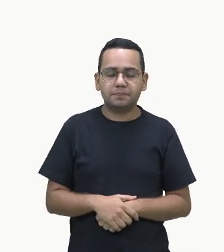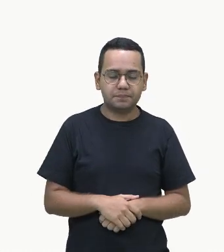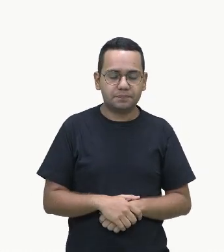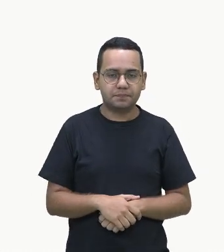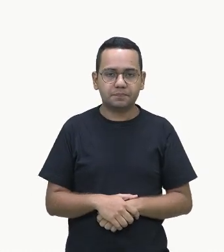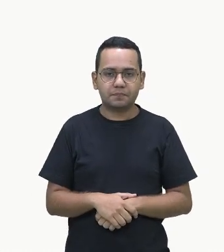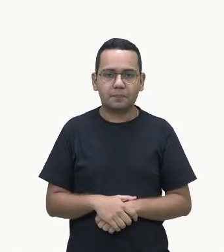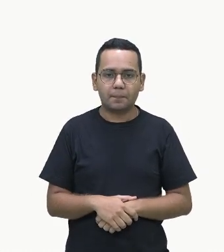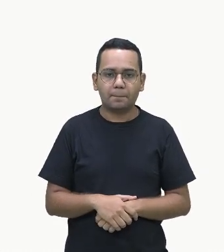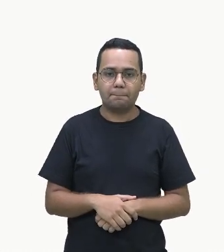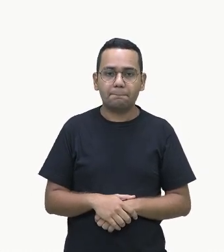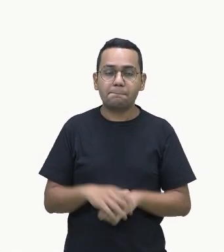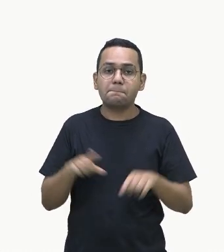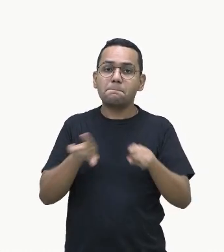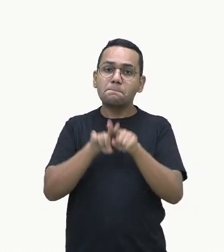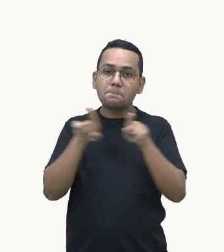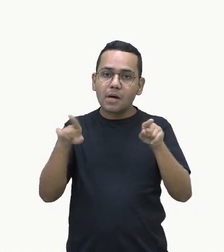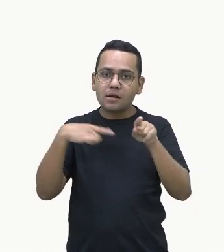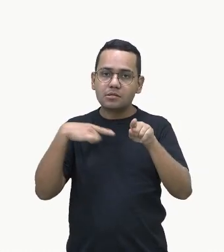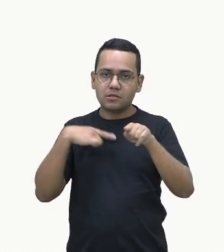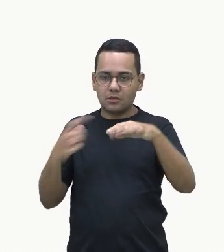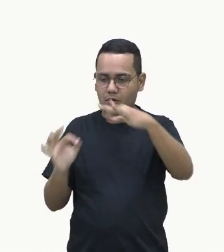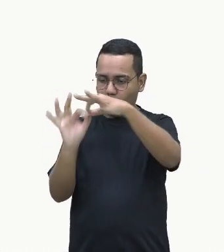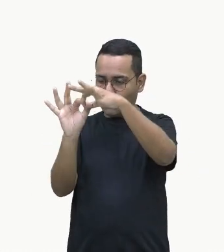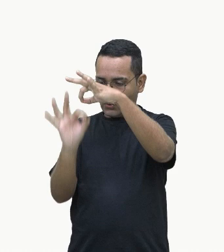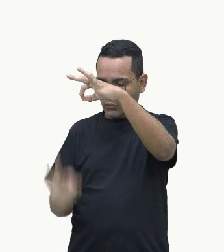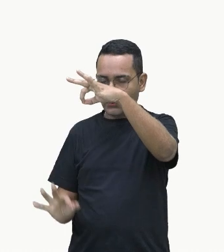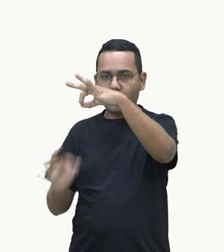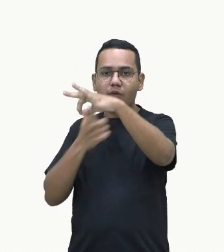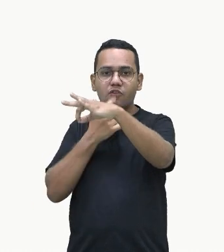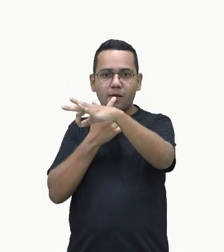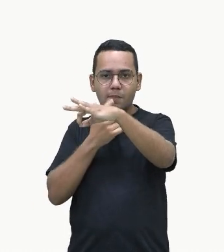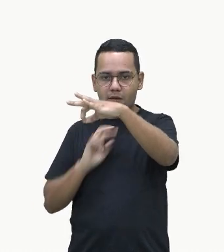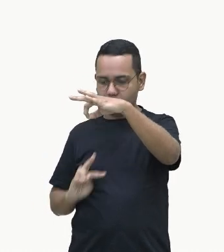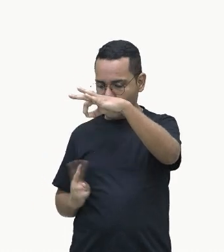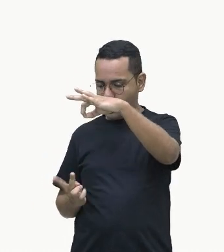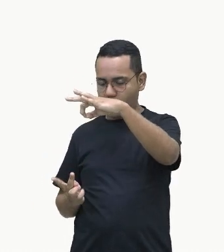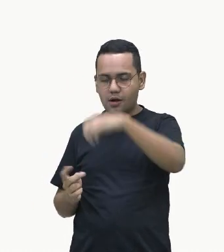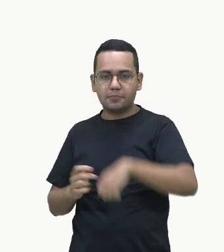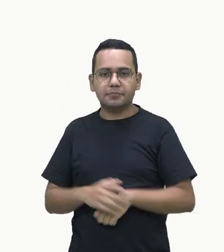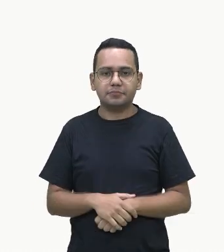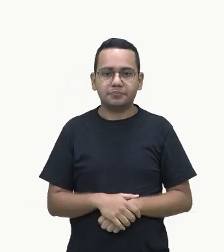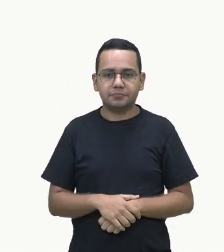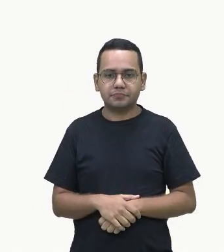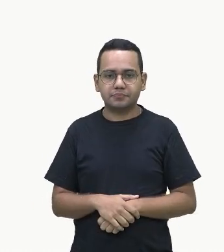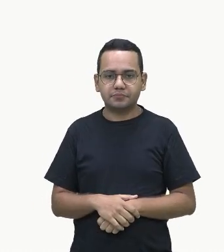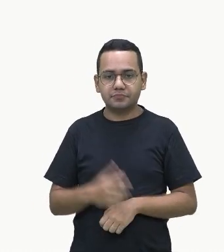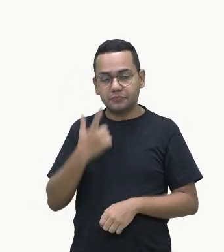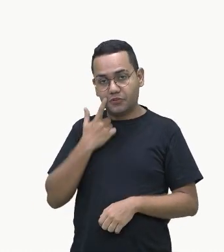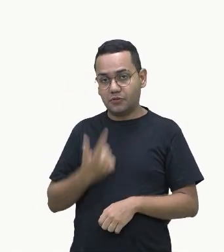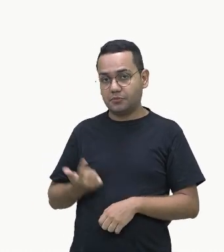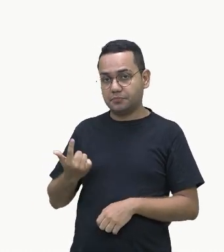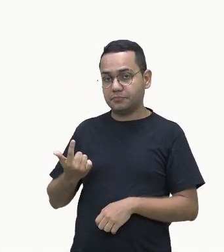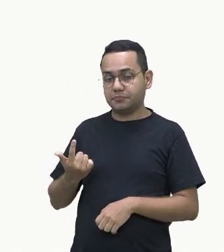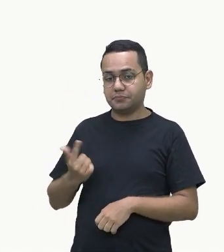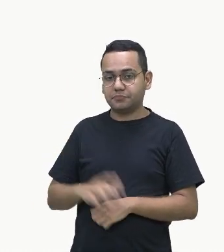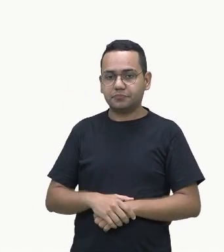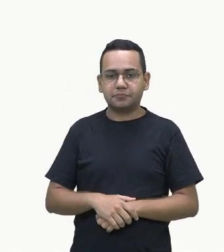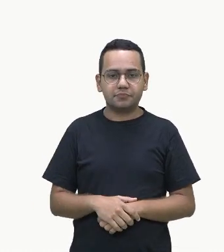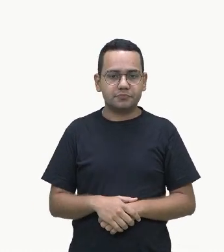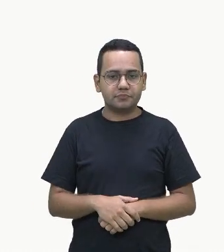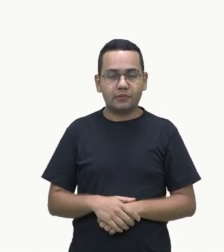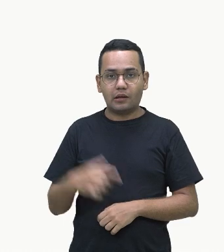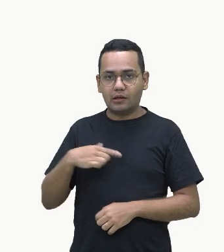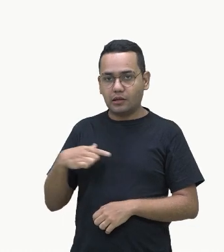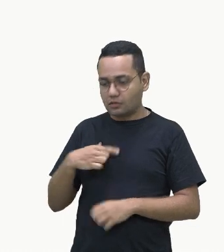nós traçamos aí a altura relativa à hipotenusa, a altura que termina aqui na hipotenusa e forma